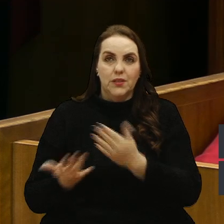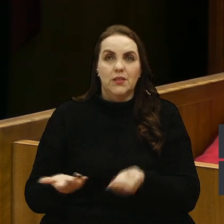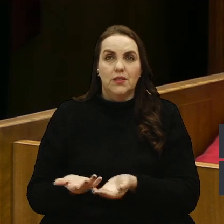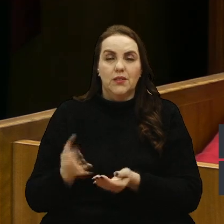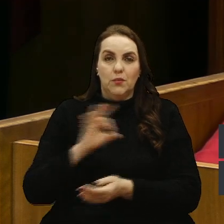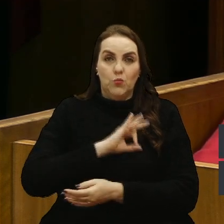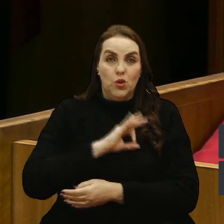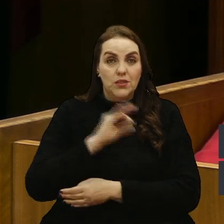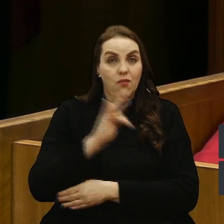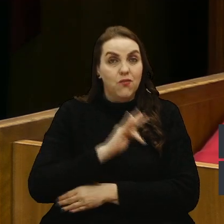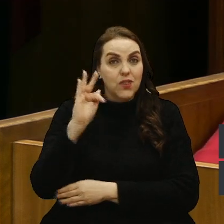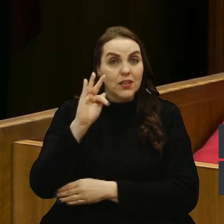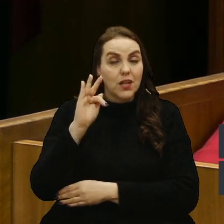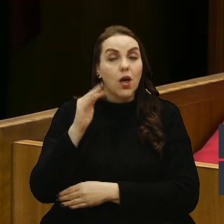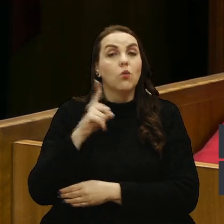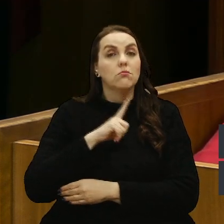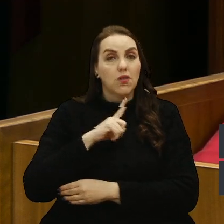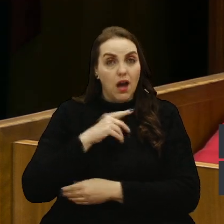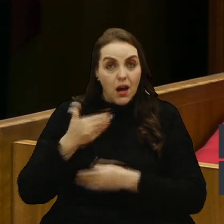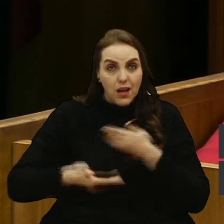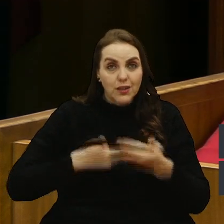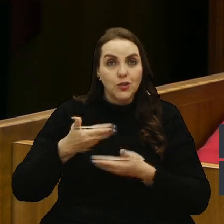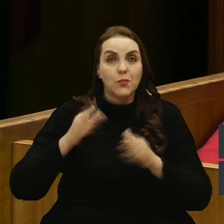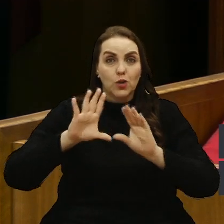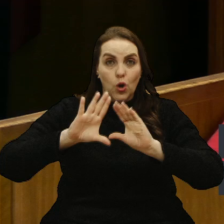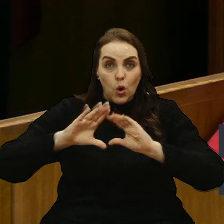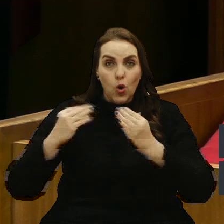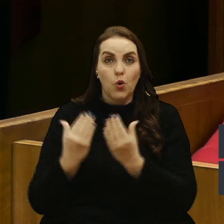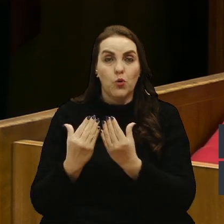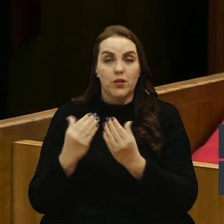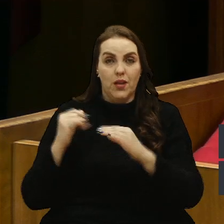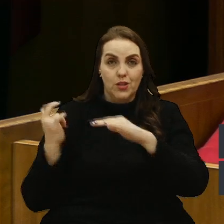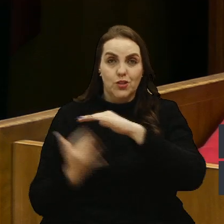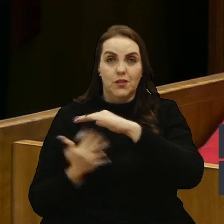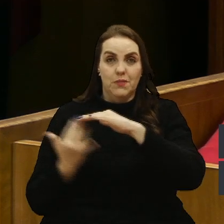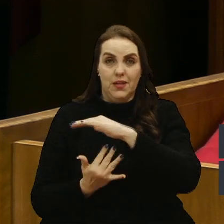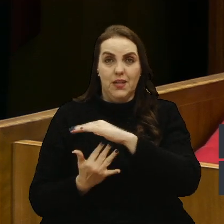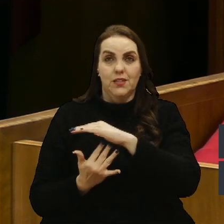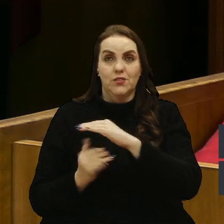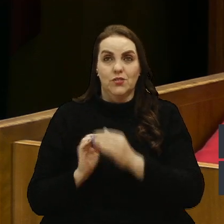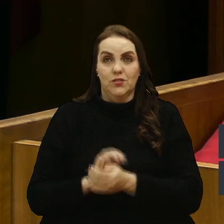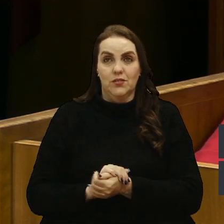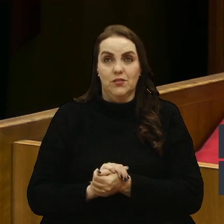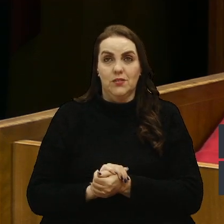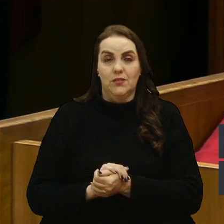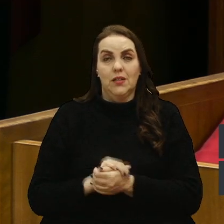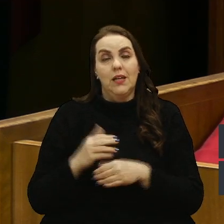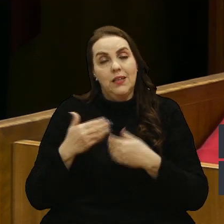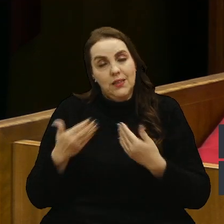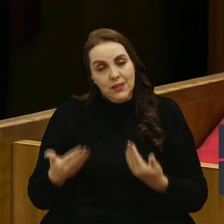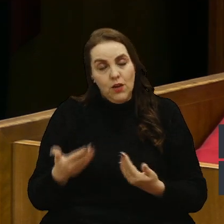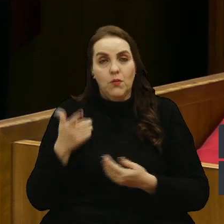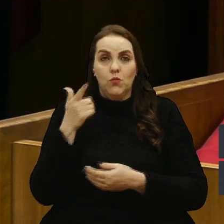Federal atenda nossa comunidade imigrante. Assim, a gente vai conseguir ter uma